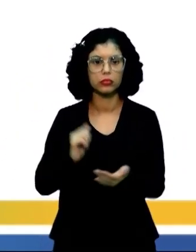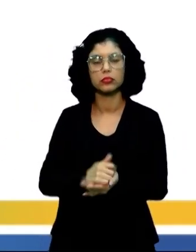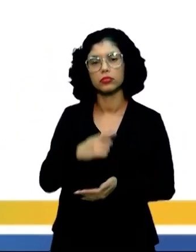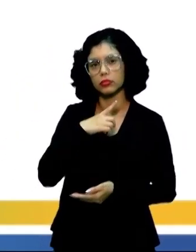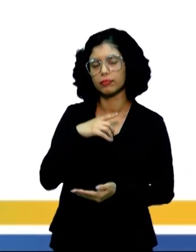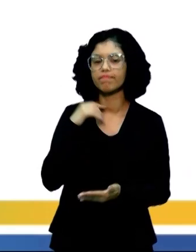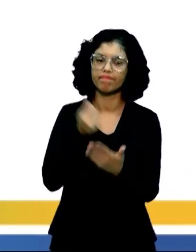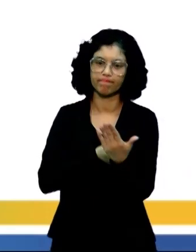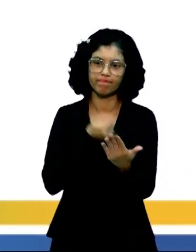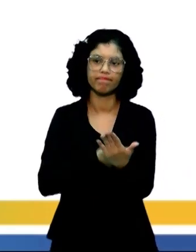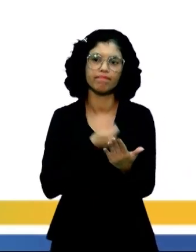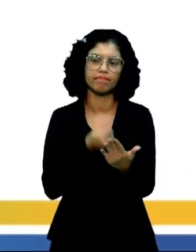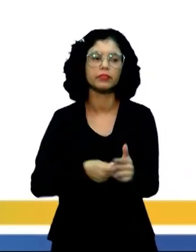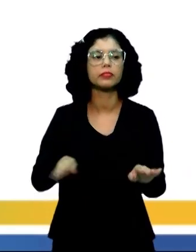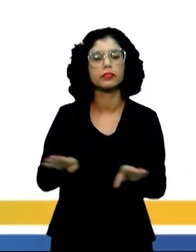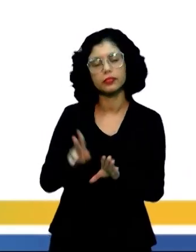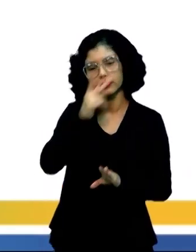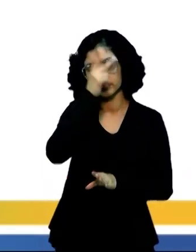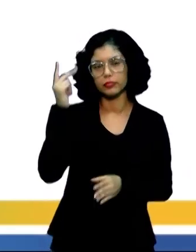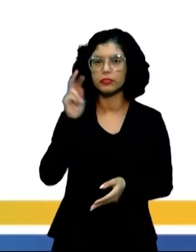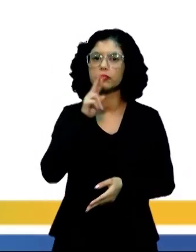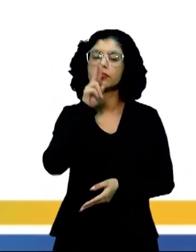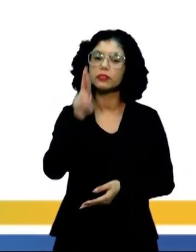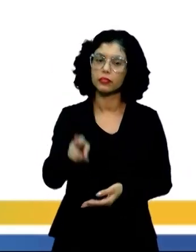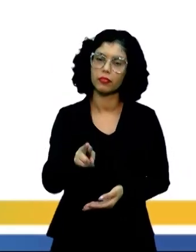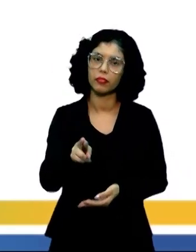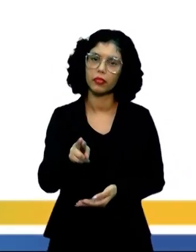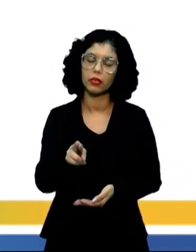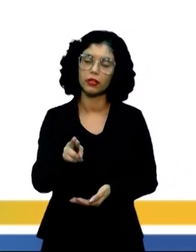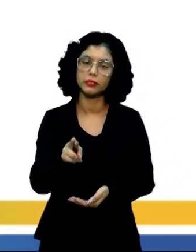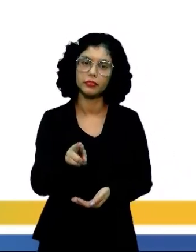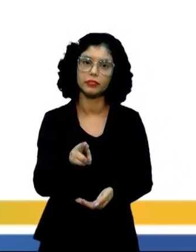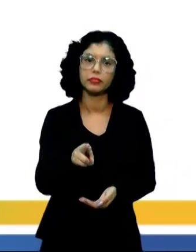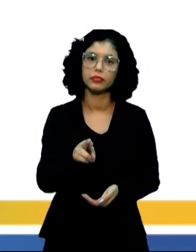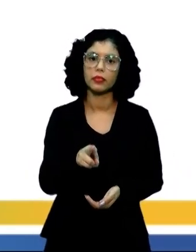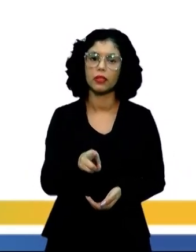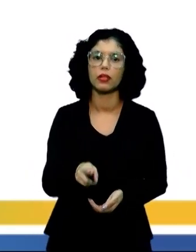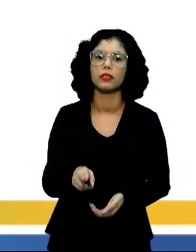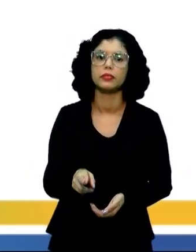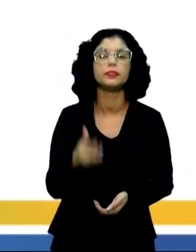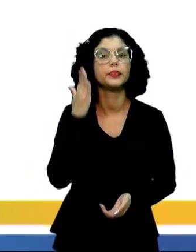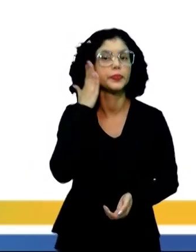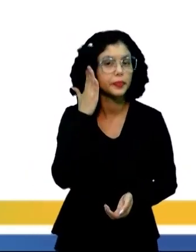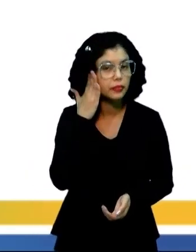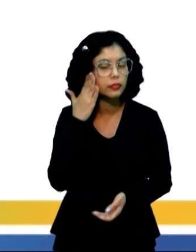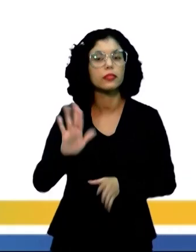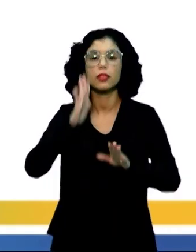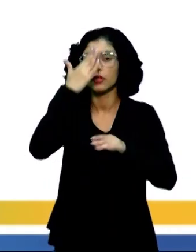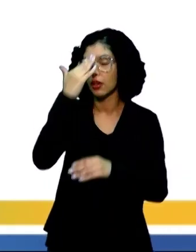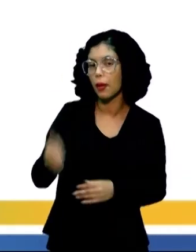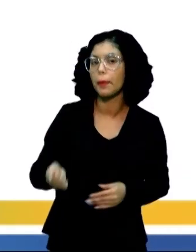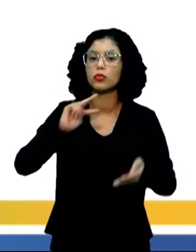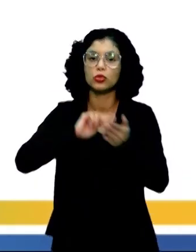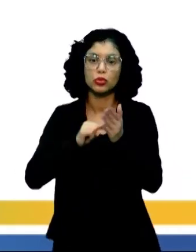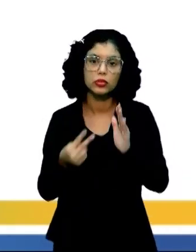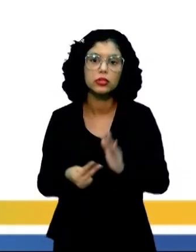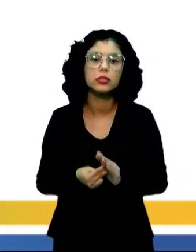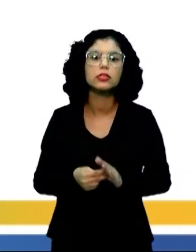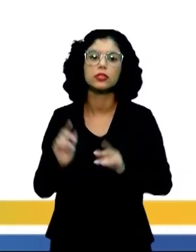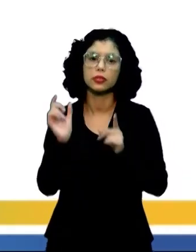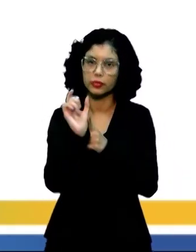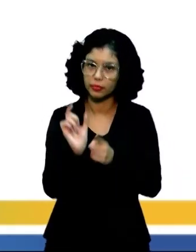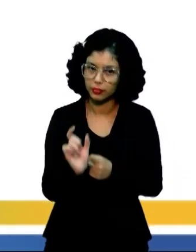vai exigir da pessoa que for resolver solucionar essa questão de entender, saber o significado